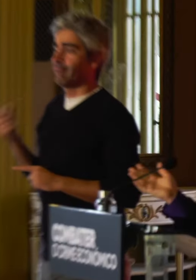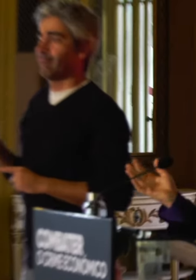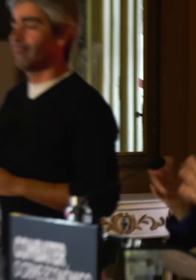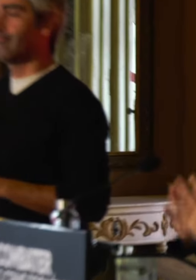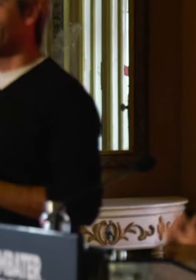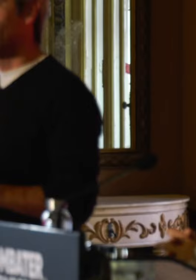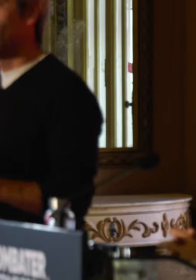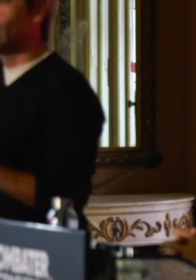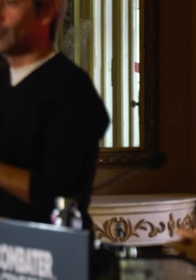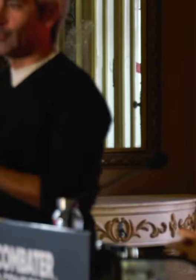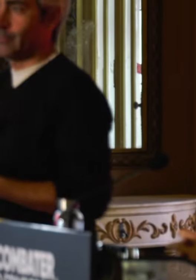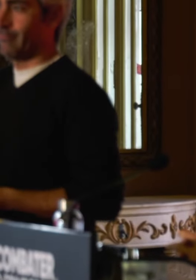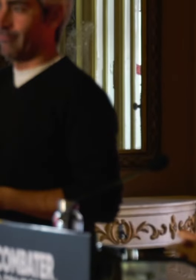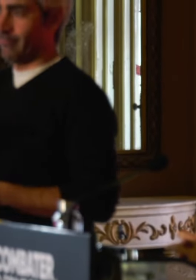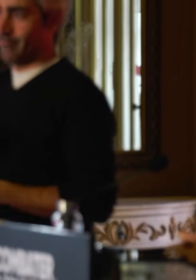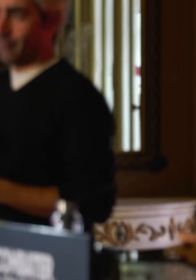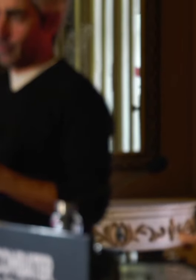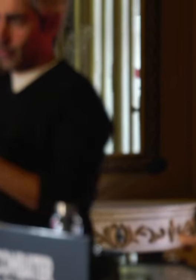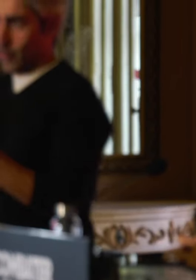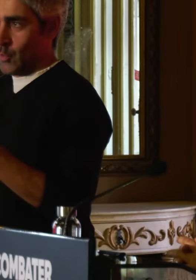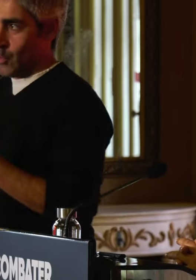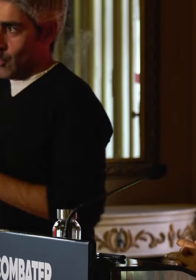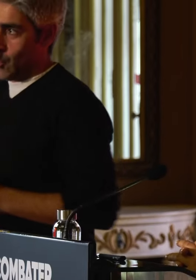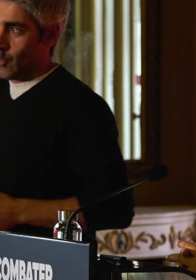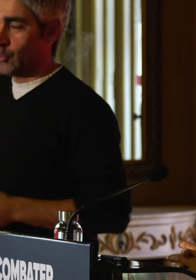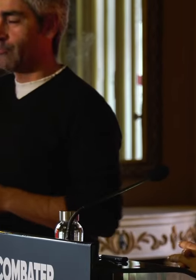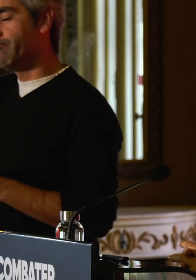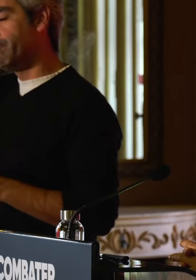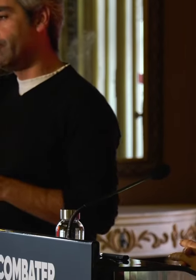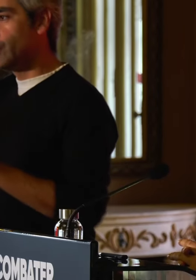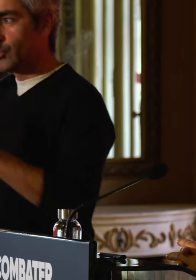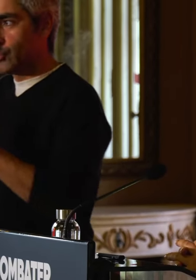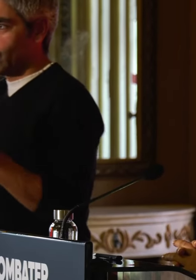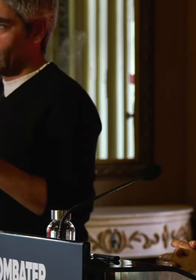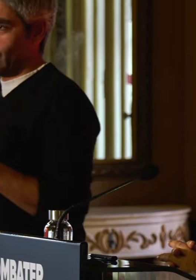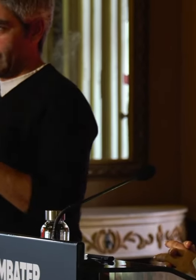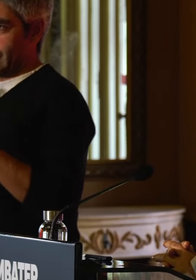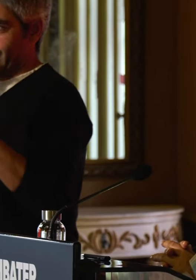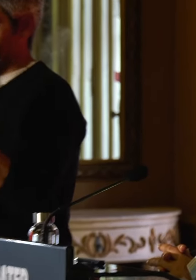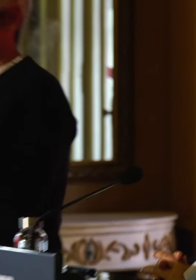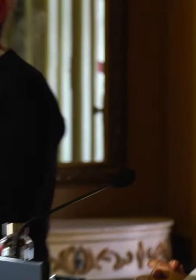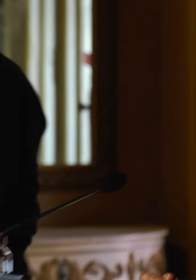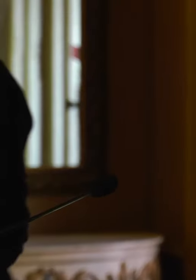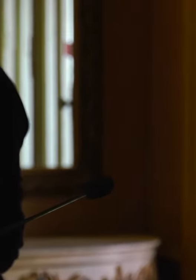para me juntar a todos e discutirmos essas questões fundamentais